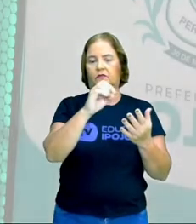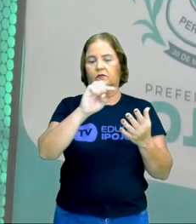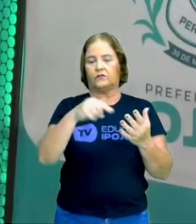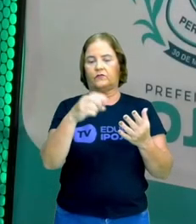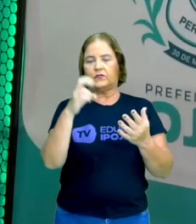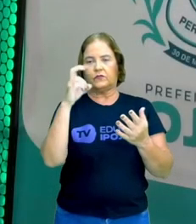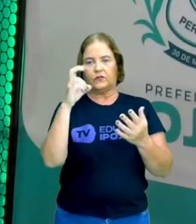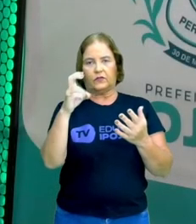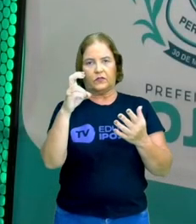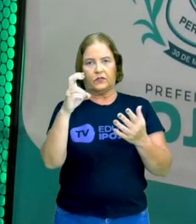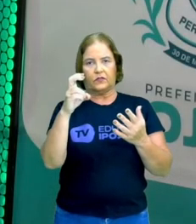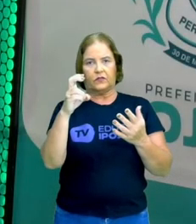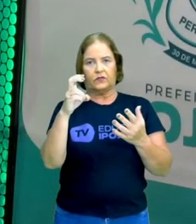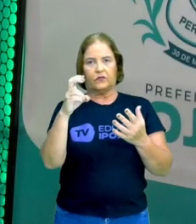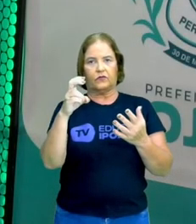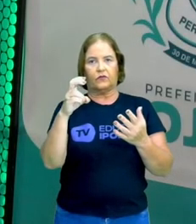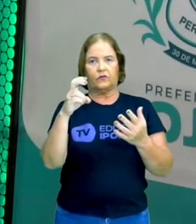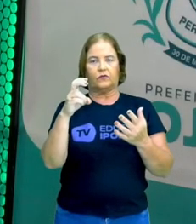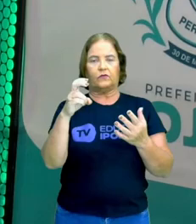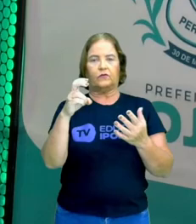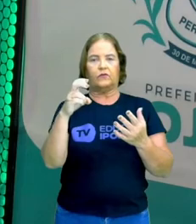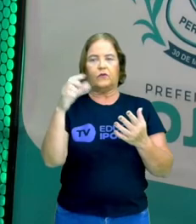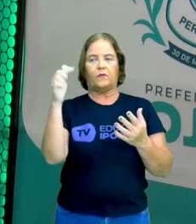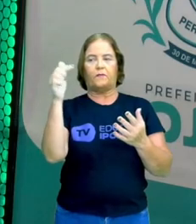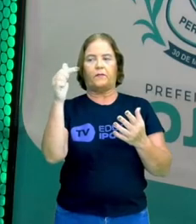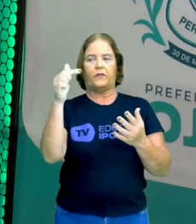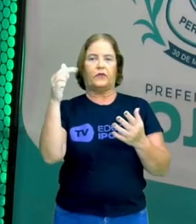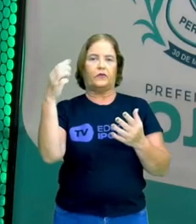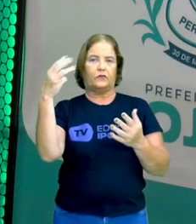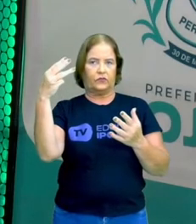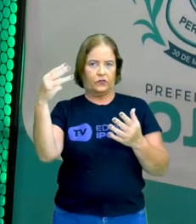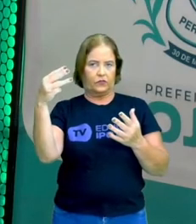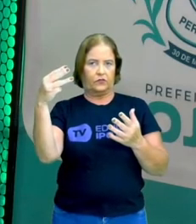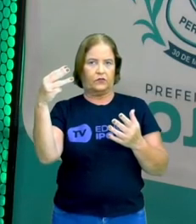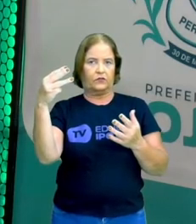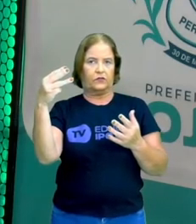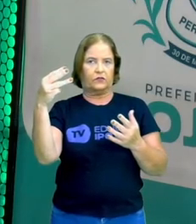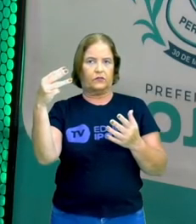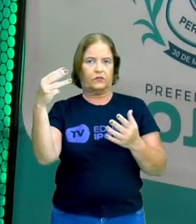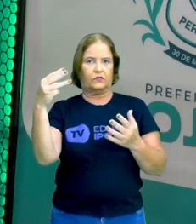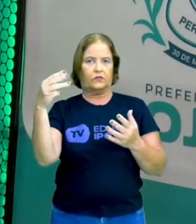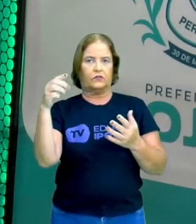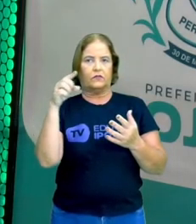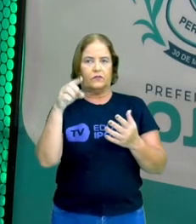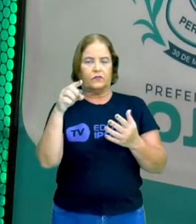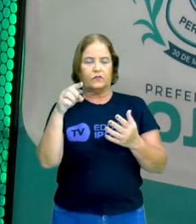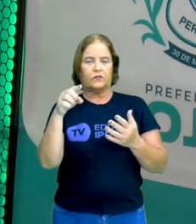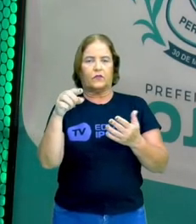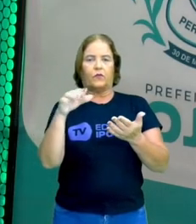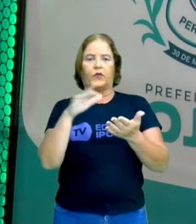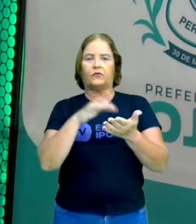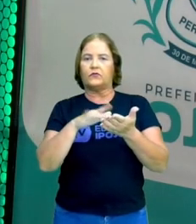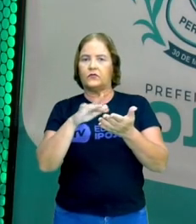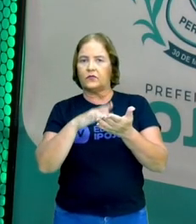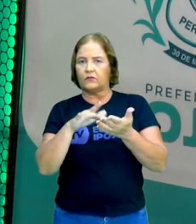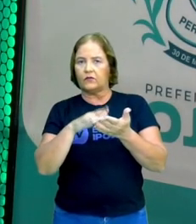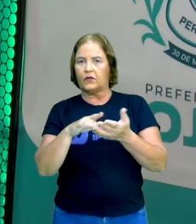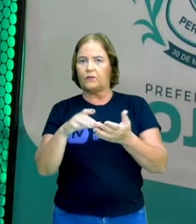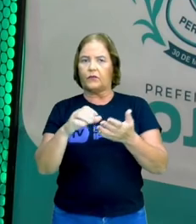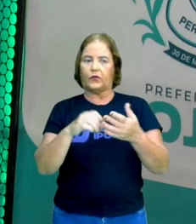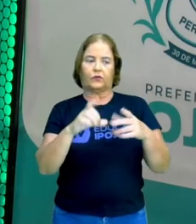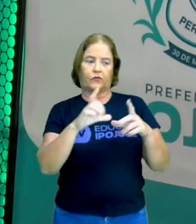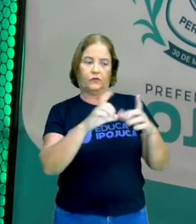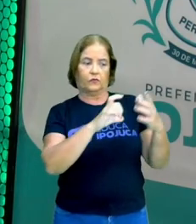0,5 elevado a menos 3. Pega agora seu celular enquadre ali